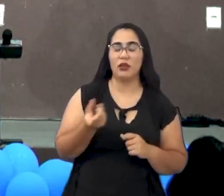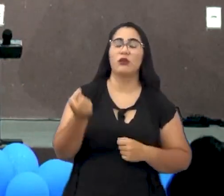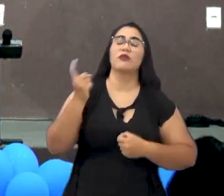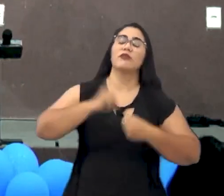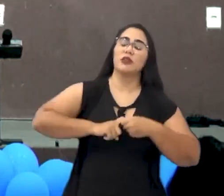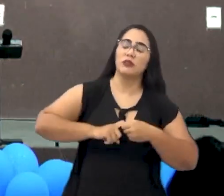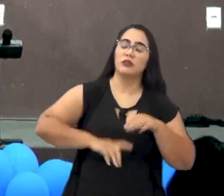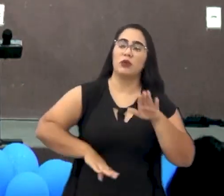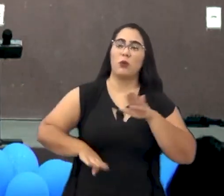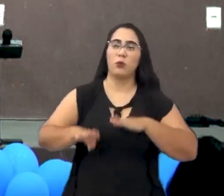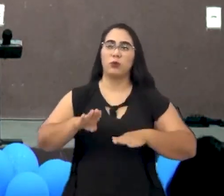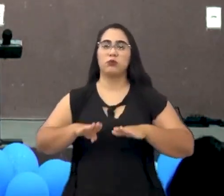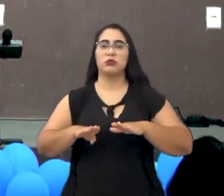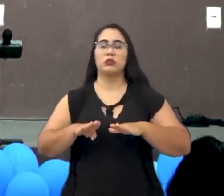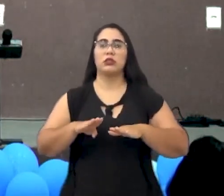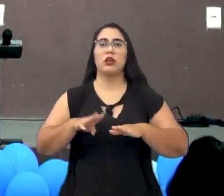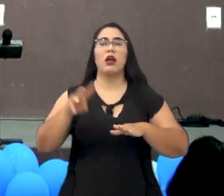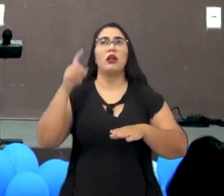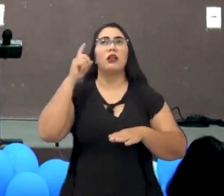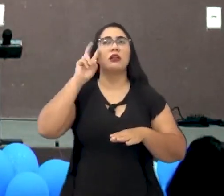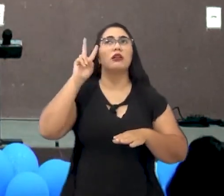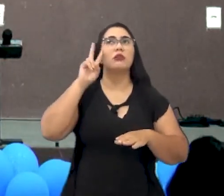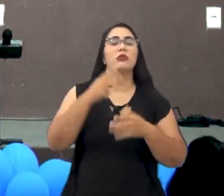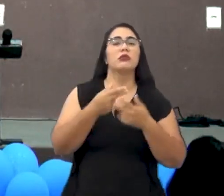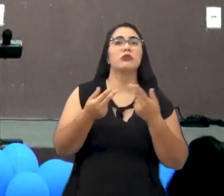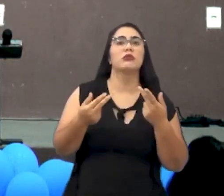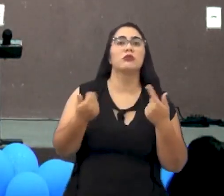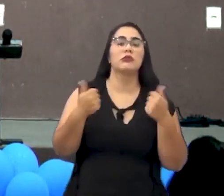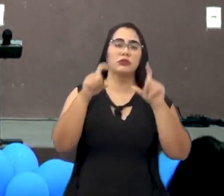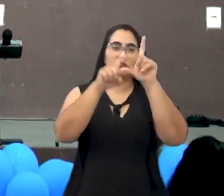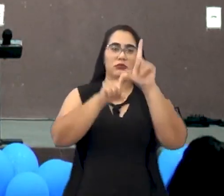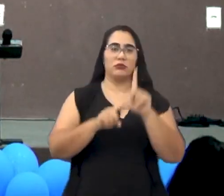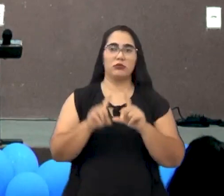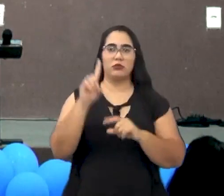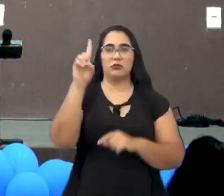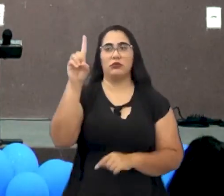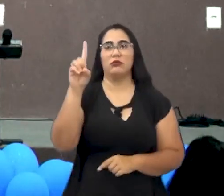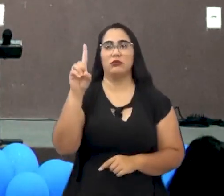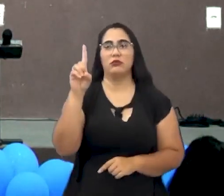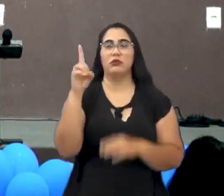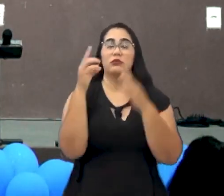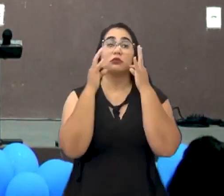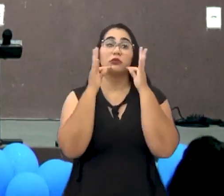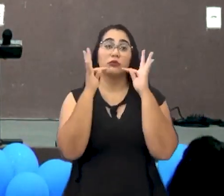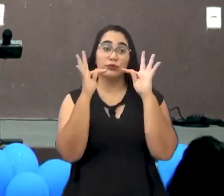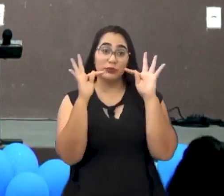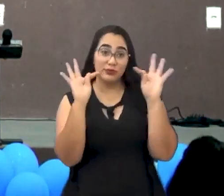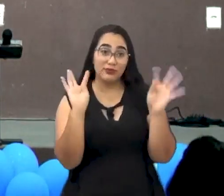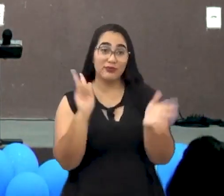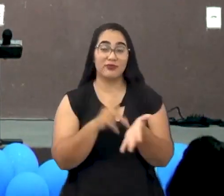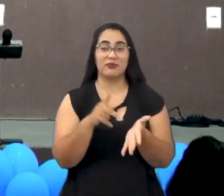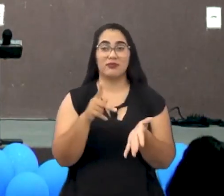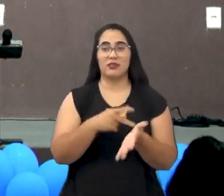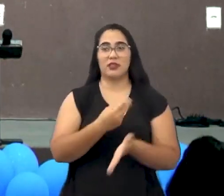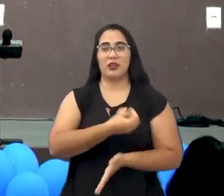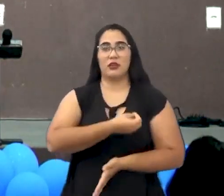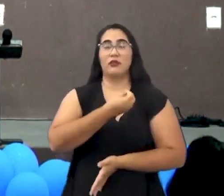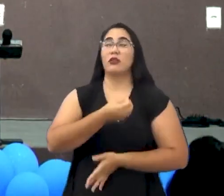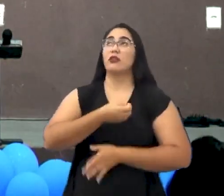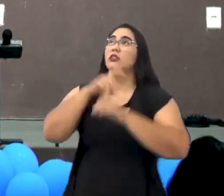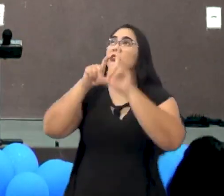novo. 3 passos para frente. E dependa de Deus. Testemunhe com uma vida de